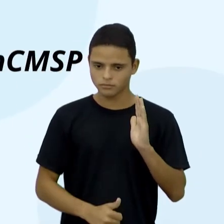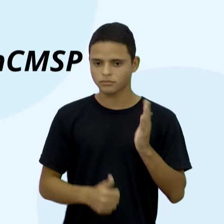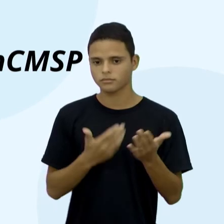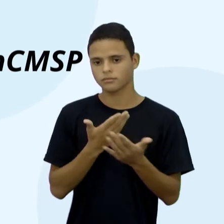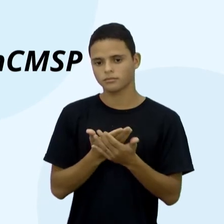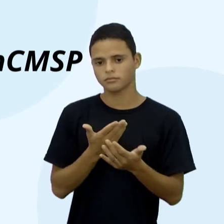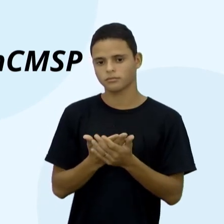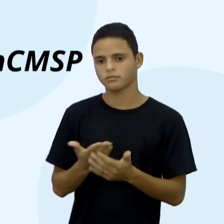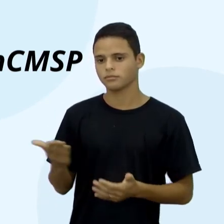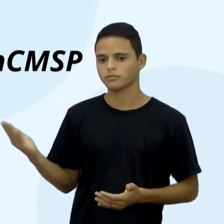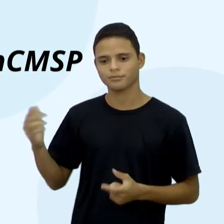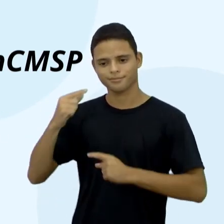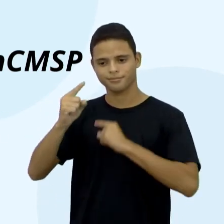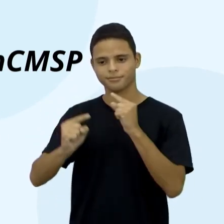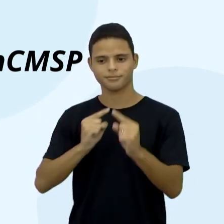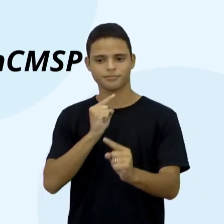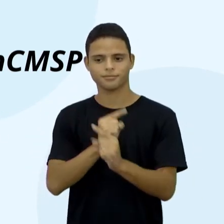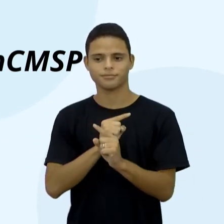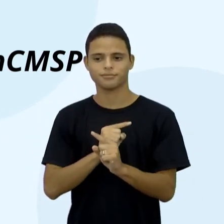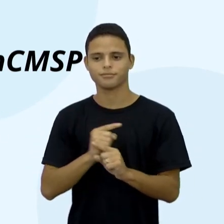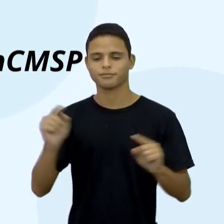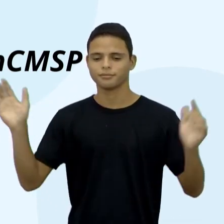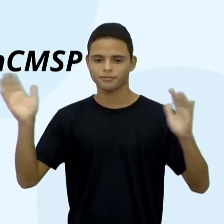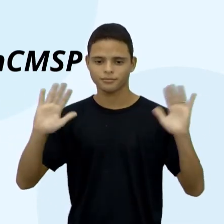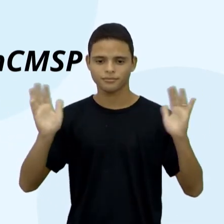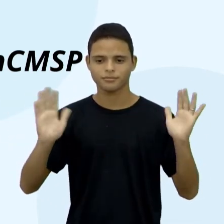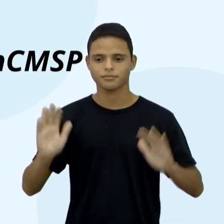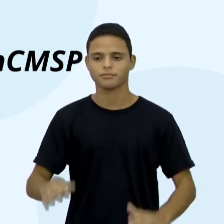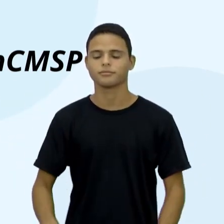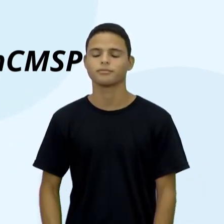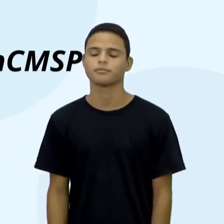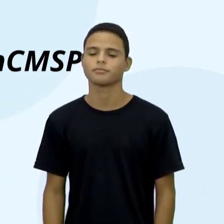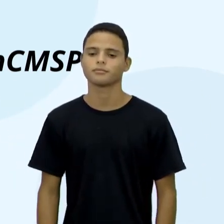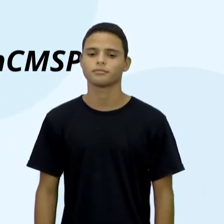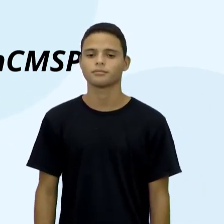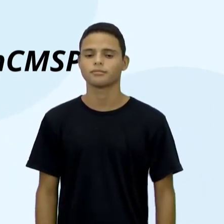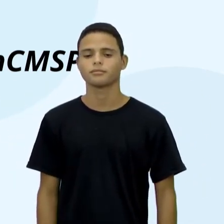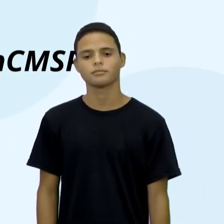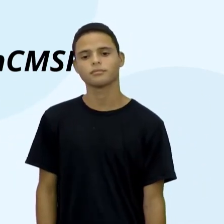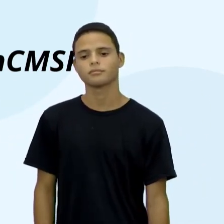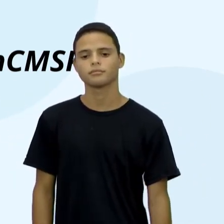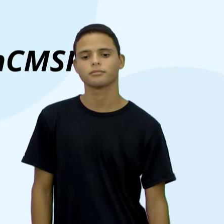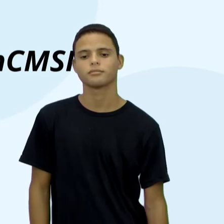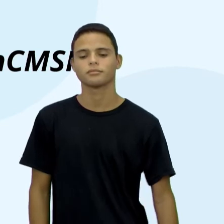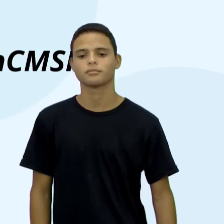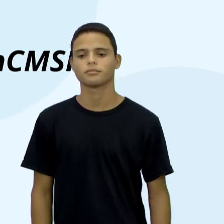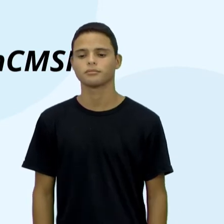maravilhosa e a gente se vê nas próximas. Opa, vamos aí, a gente se vê. Tchau, tchau.